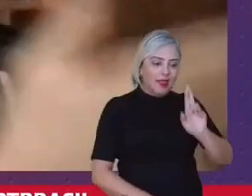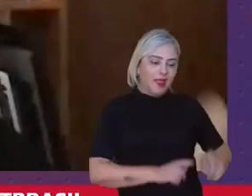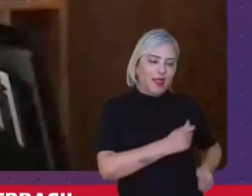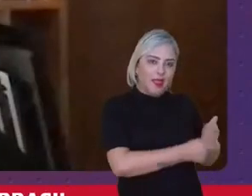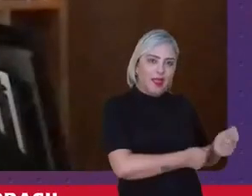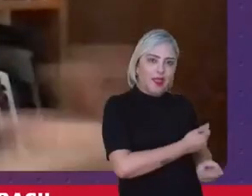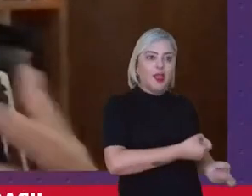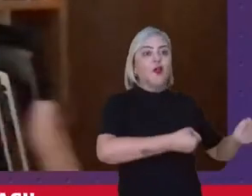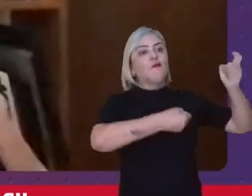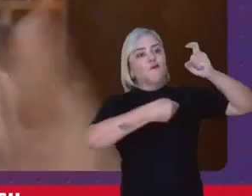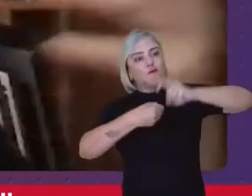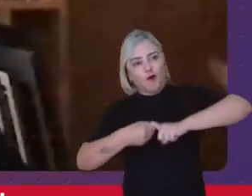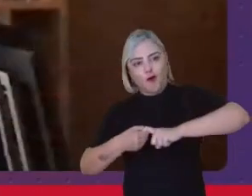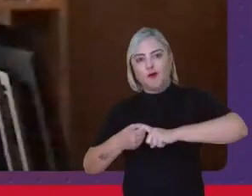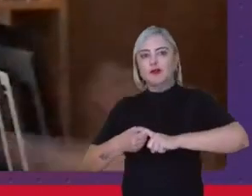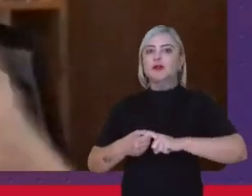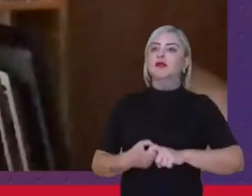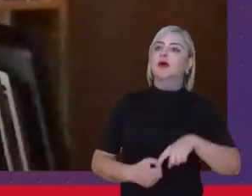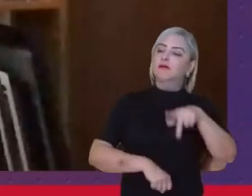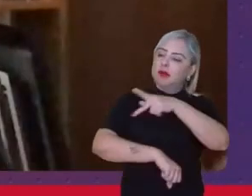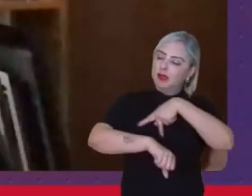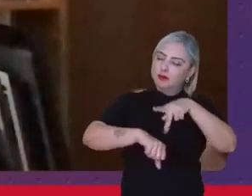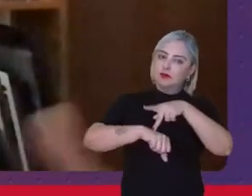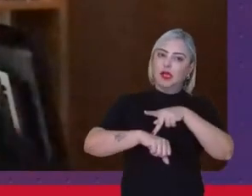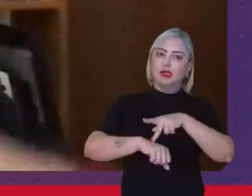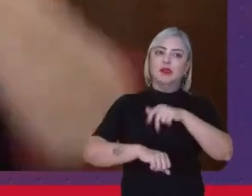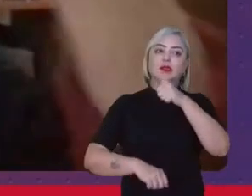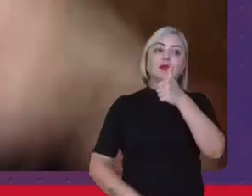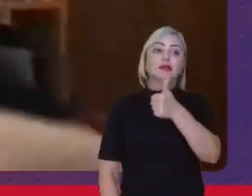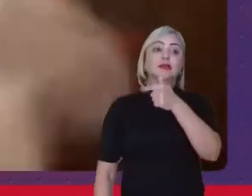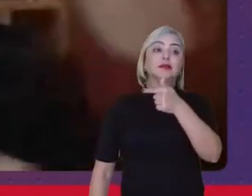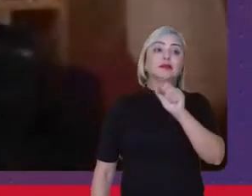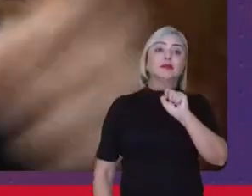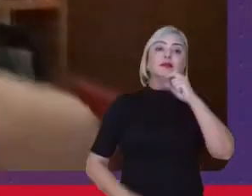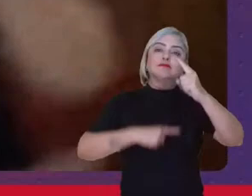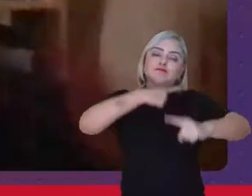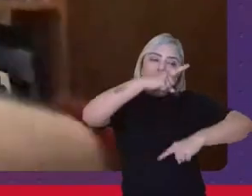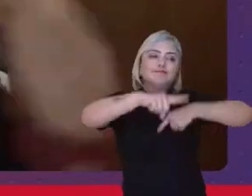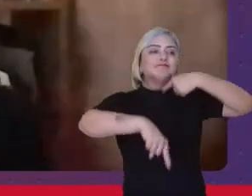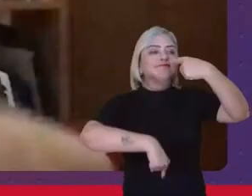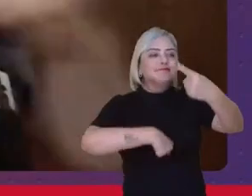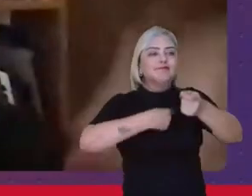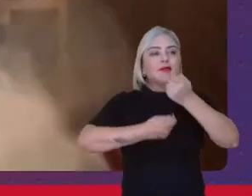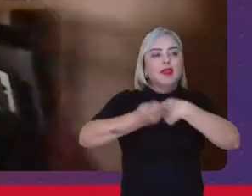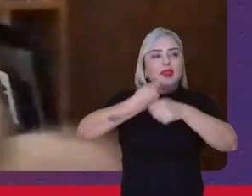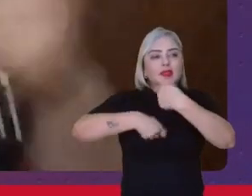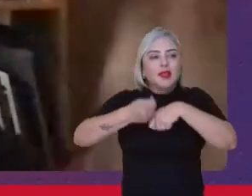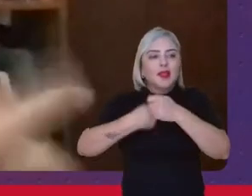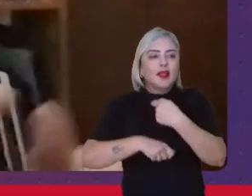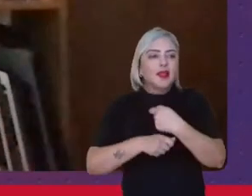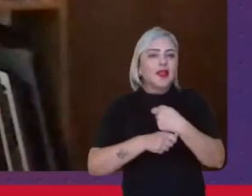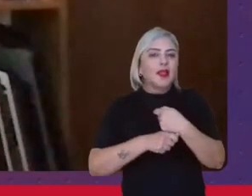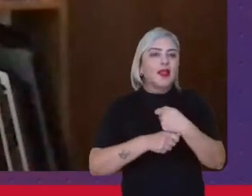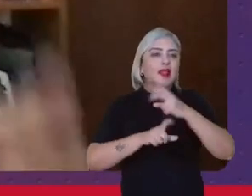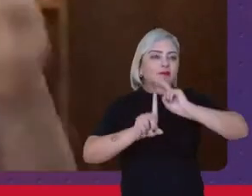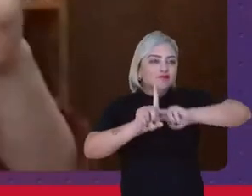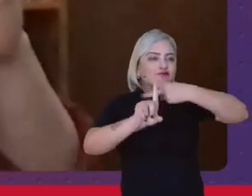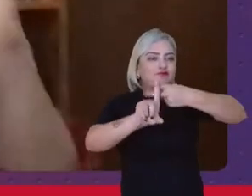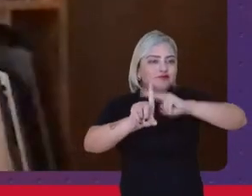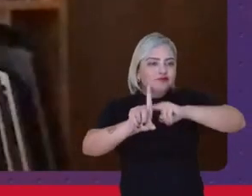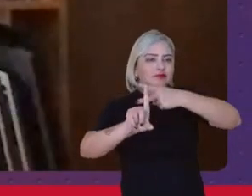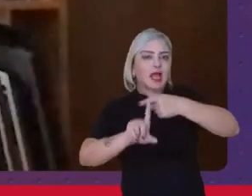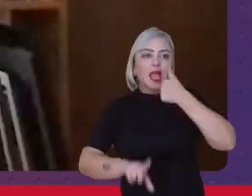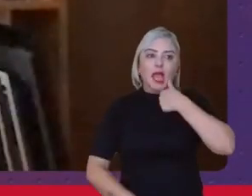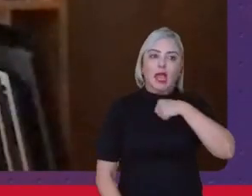família, volta para o Estado, para o país, 178. Por quê? Porque esse dinheiro, ele é multiplicado. Então,